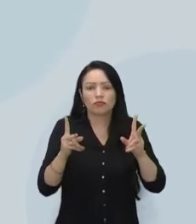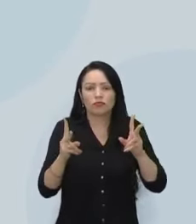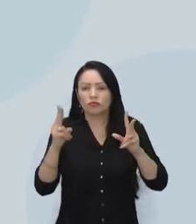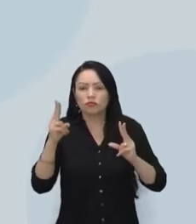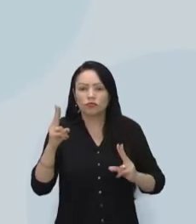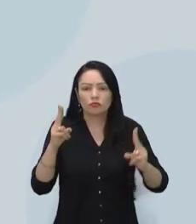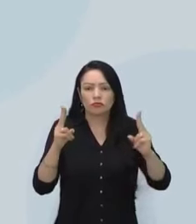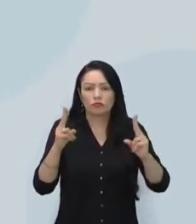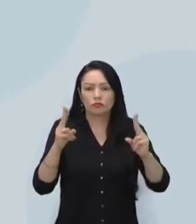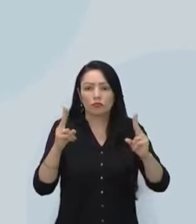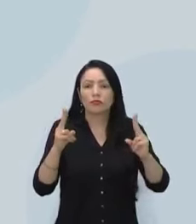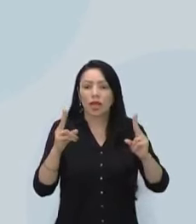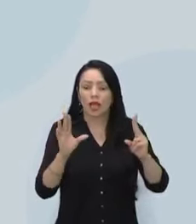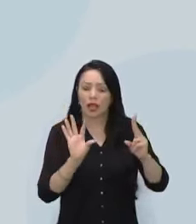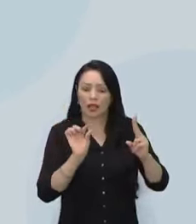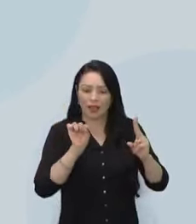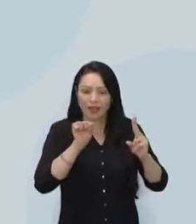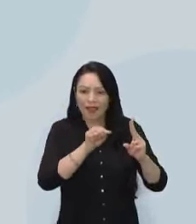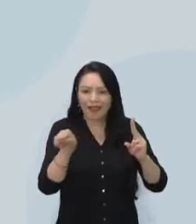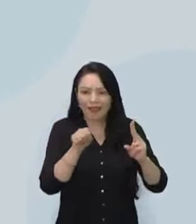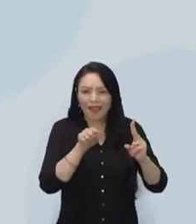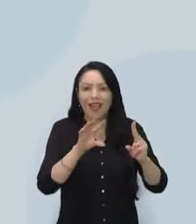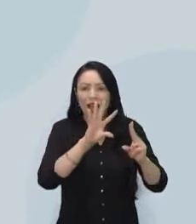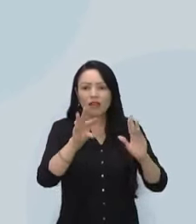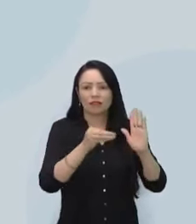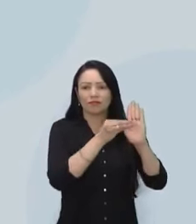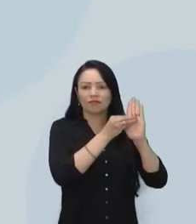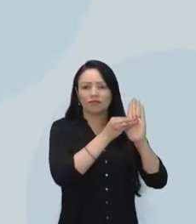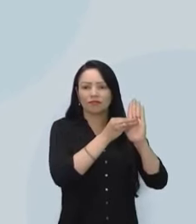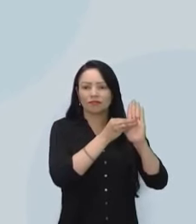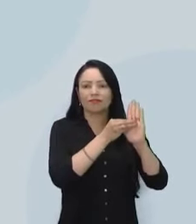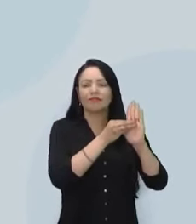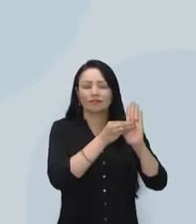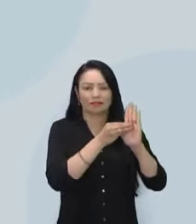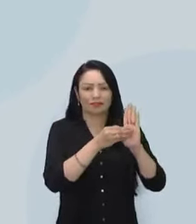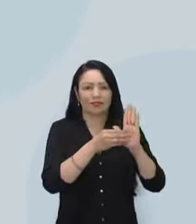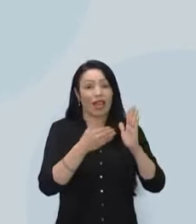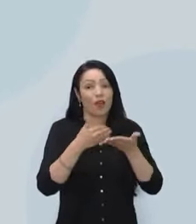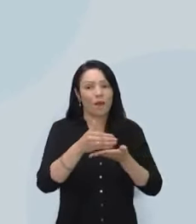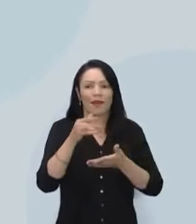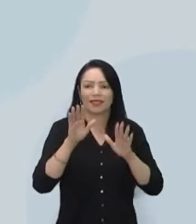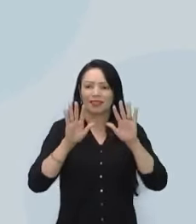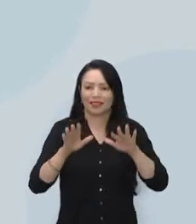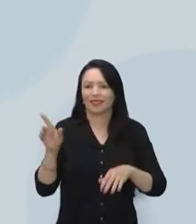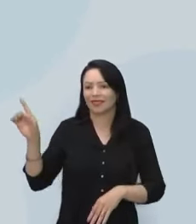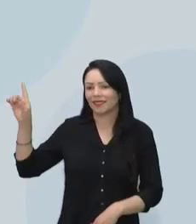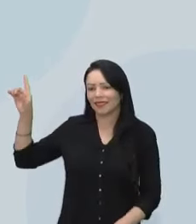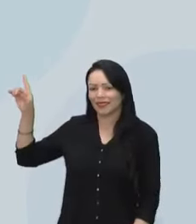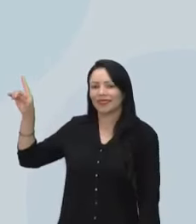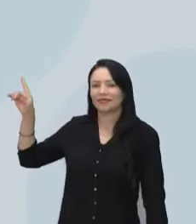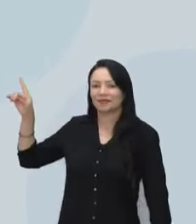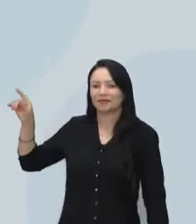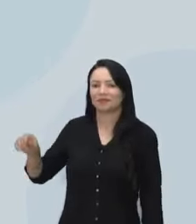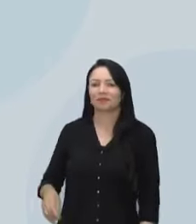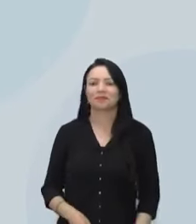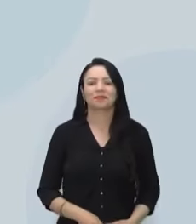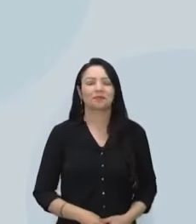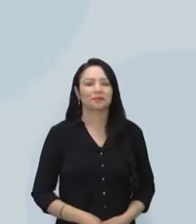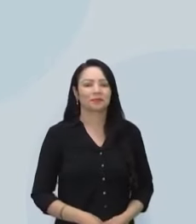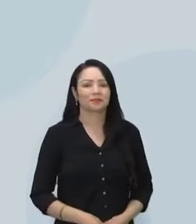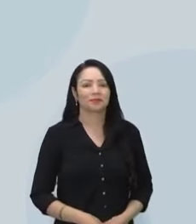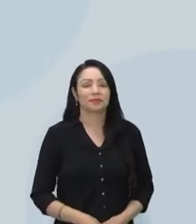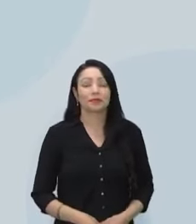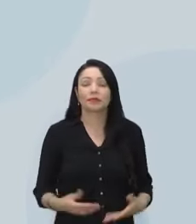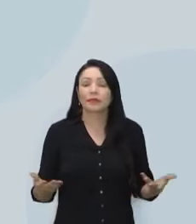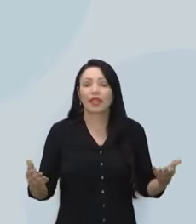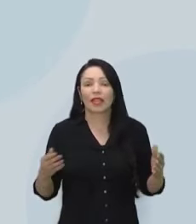texto que foi colocado para poder estudar. Então, ele já começa com essas marcas, né? Elas são para identificar isso. Enquanto